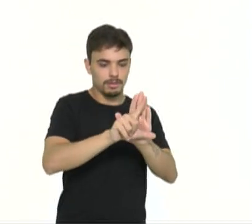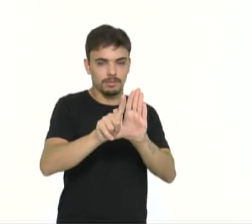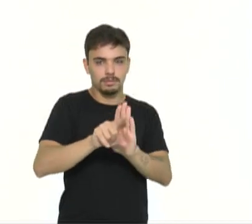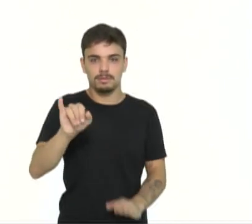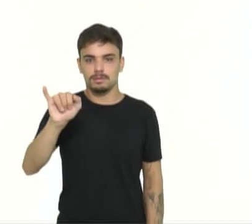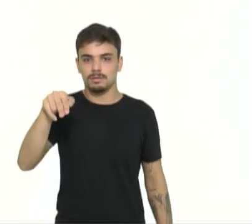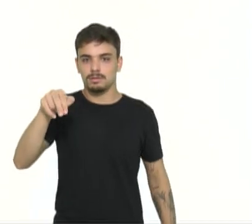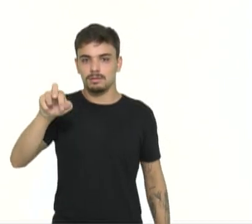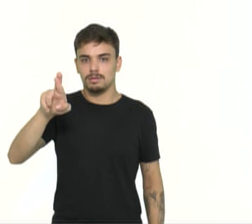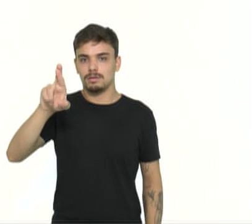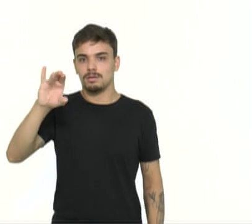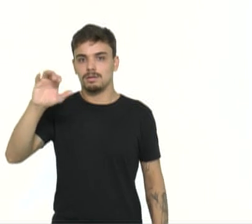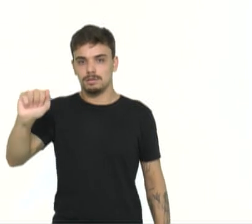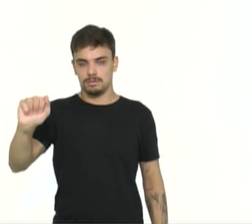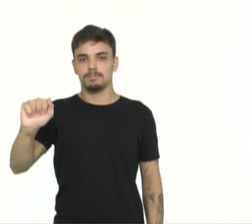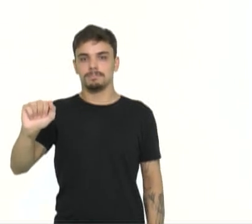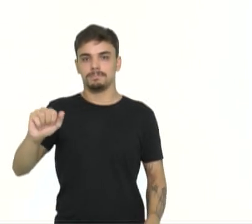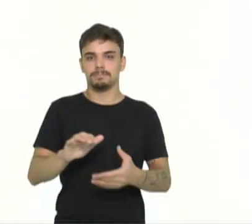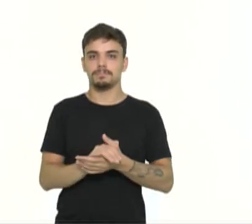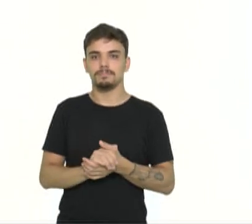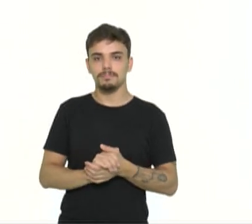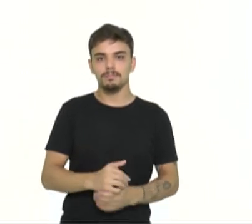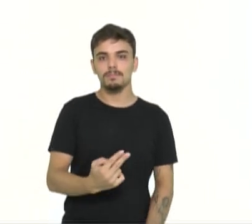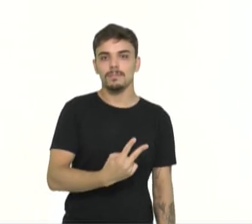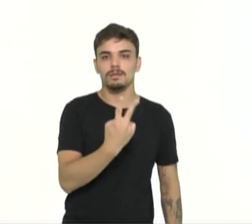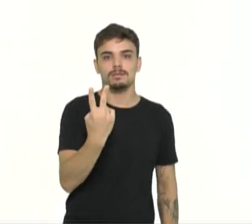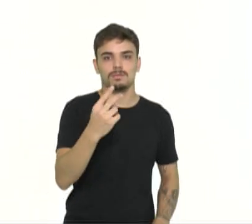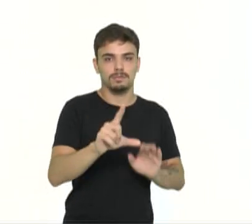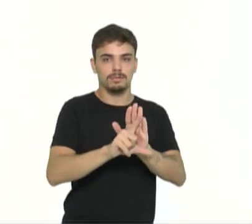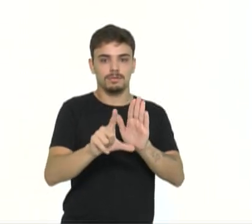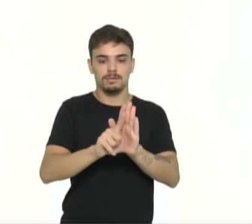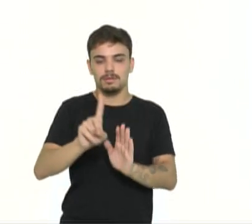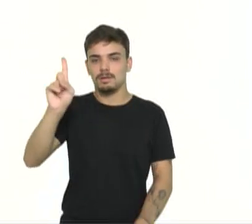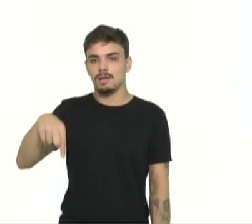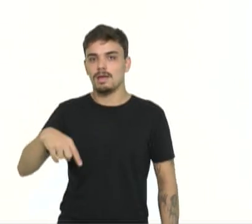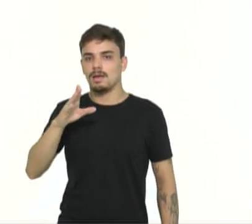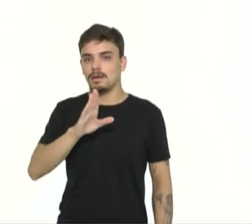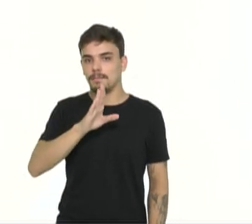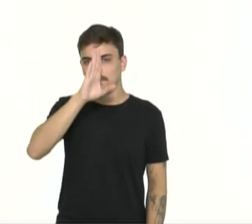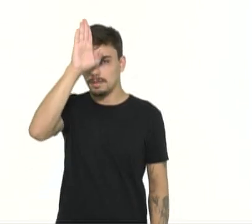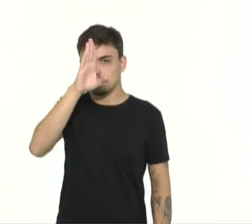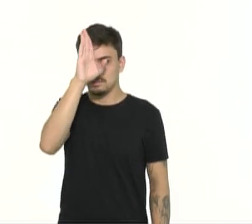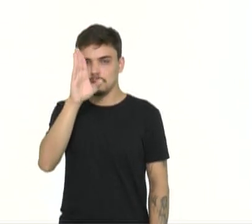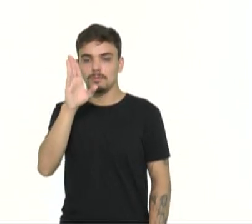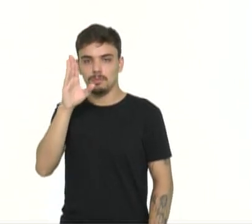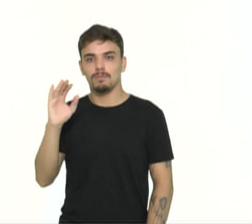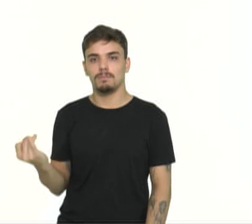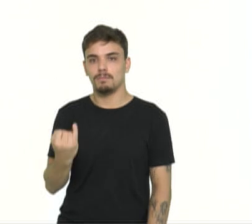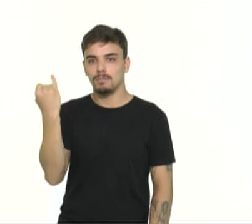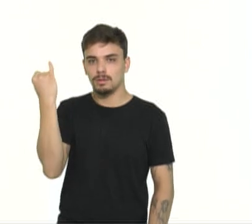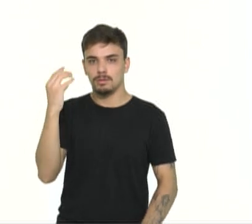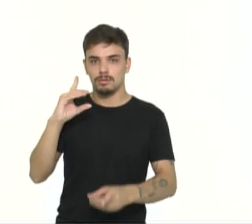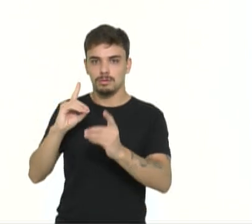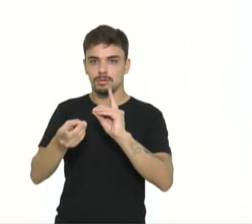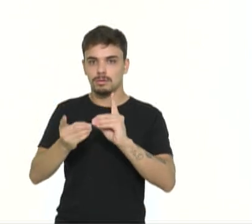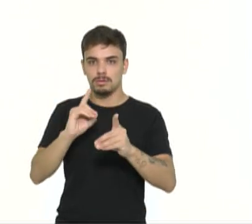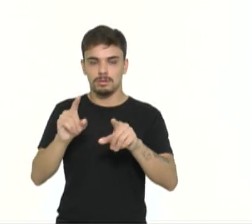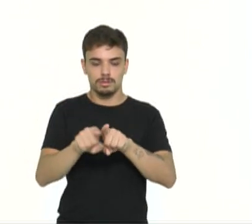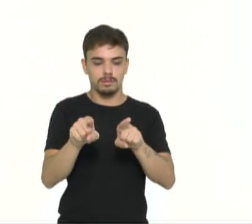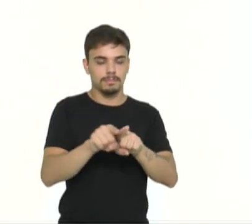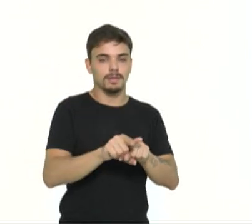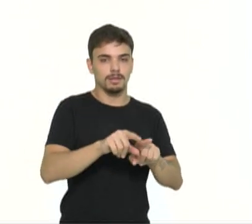é a lei da inércia, a segunda lei, que é o princípio fundamental da dinâmica, e a